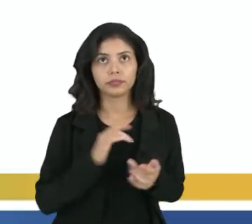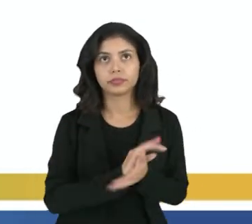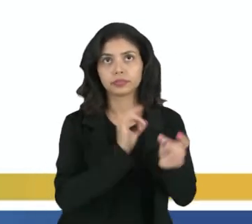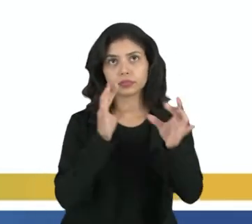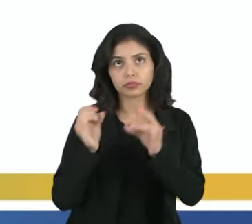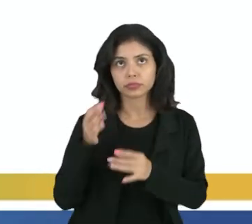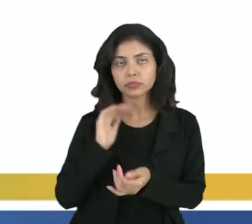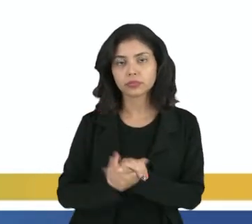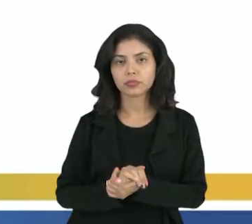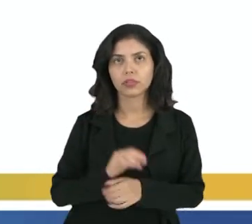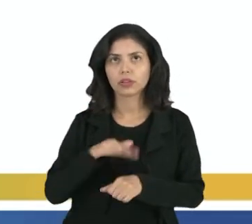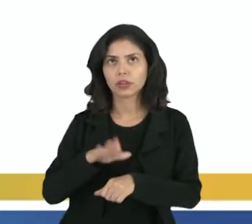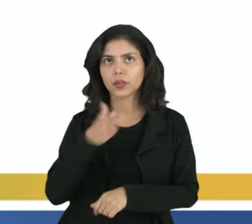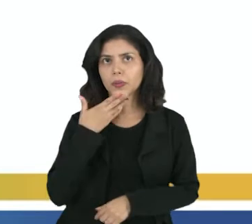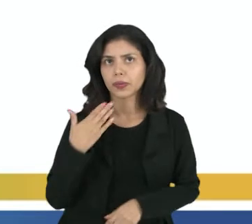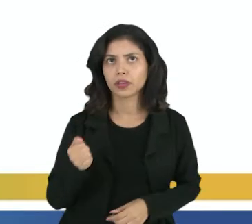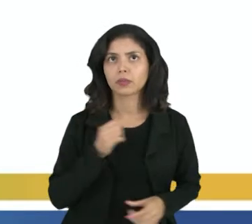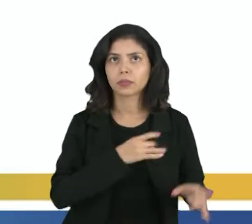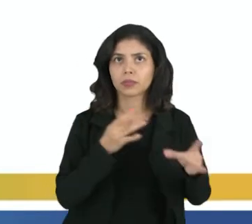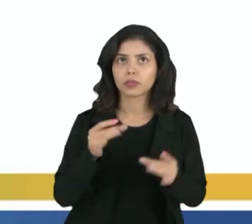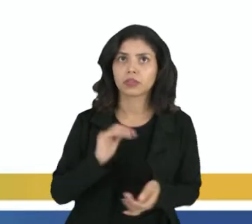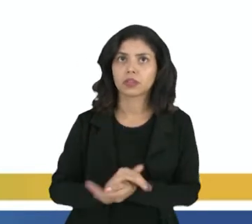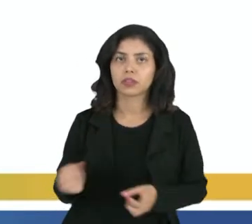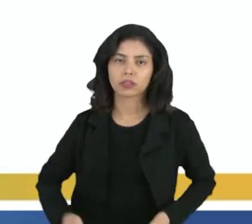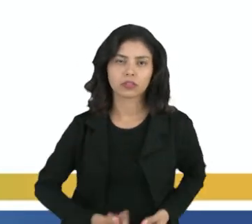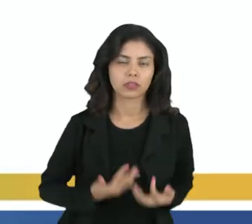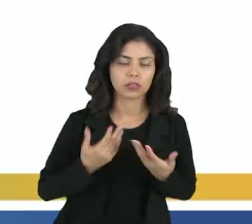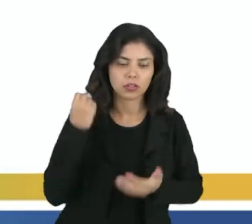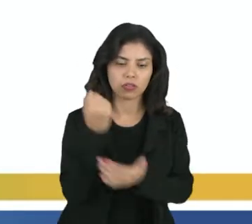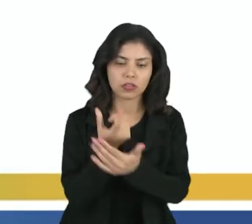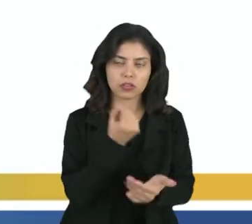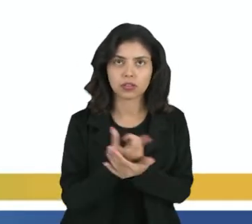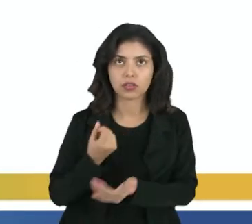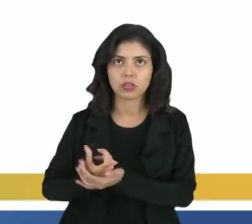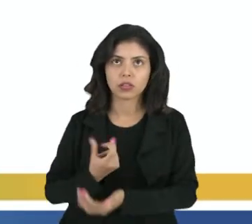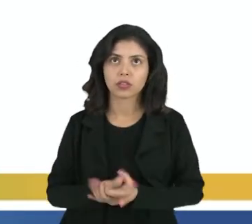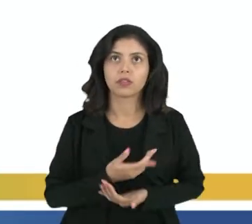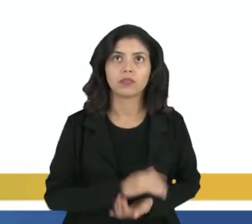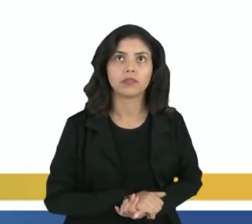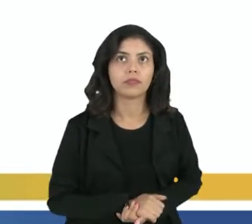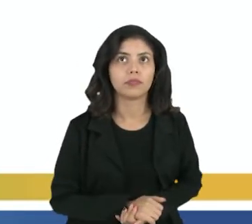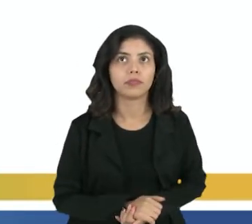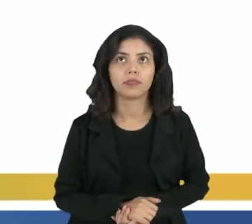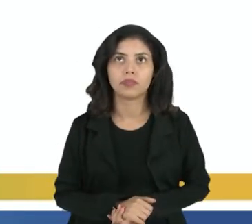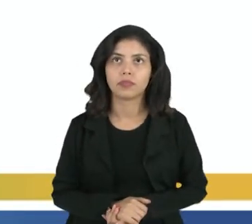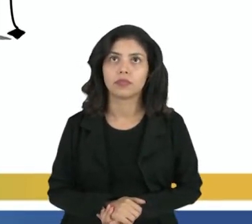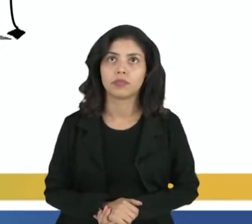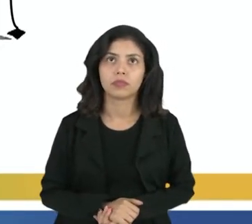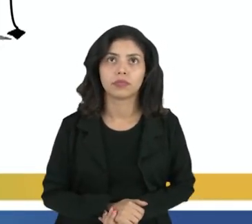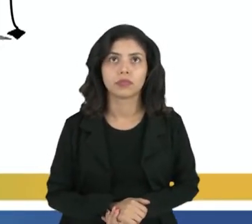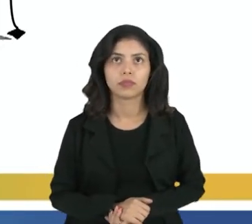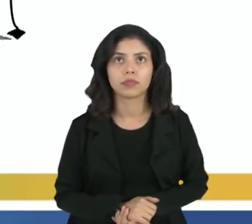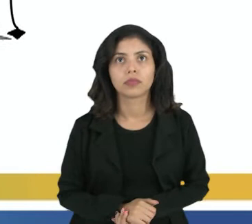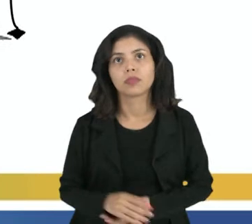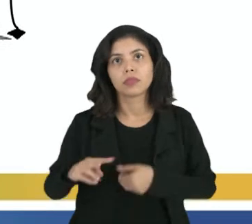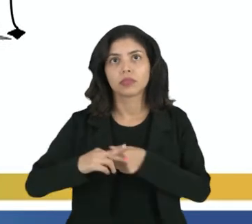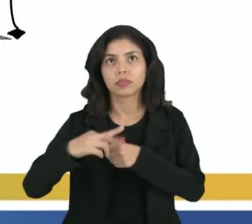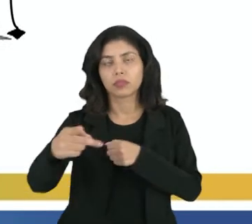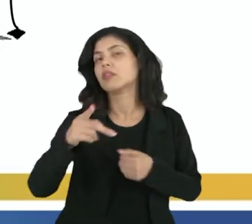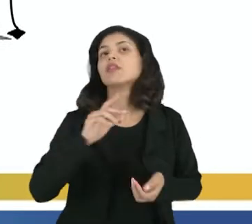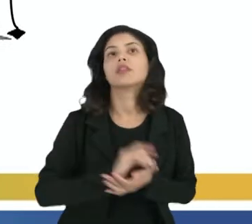temos mercadorias mais baratas, estímulos ao consumismo, né, em excesso, e isso